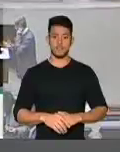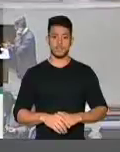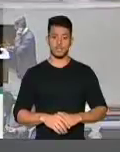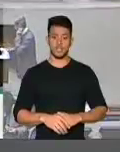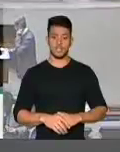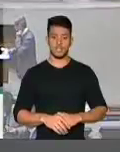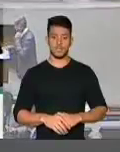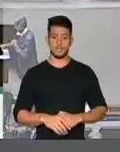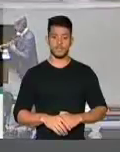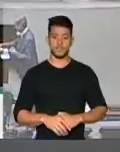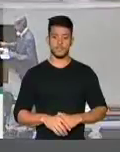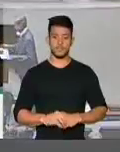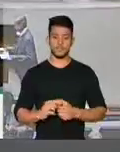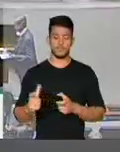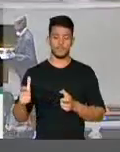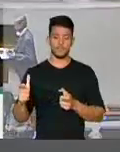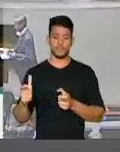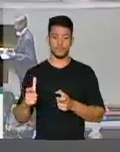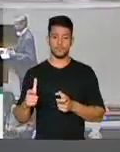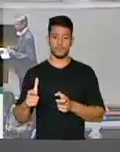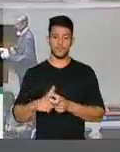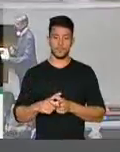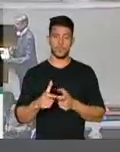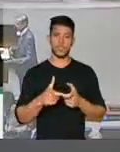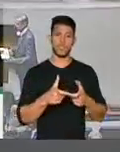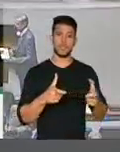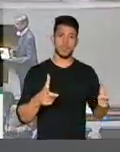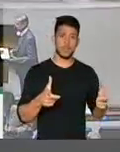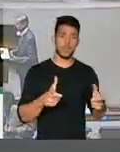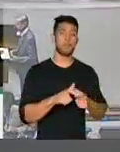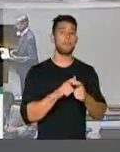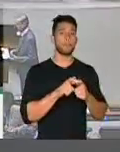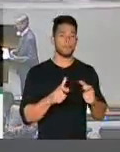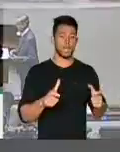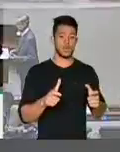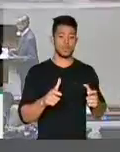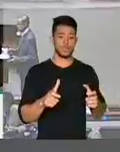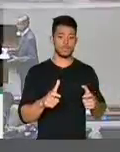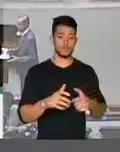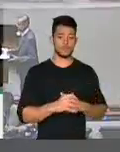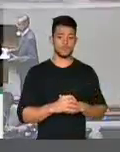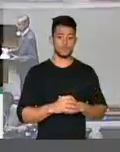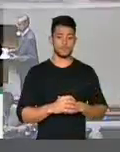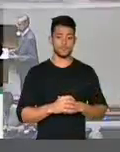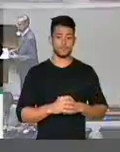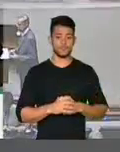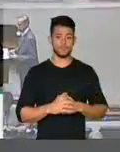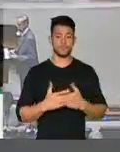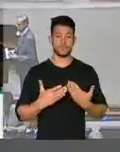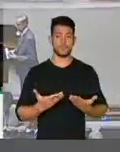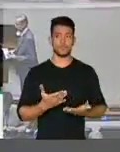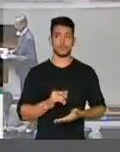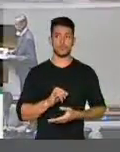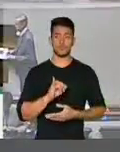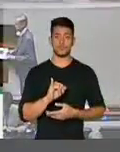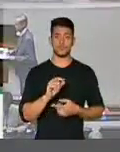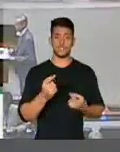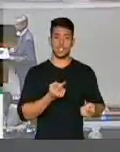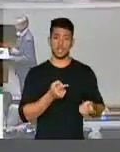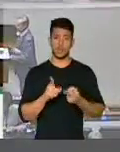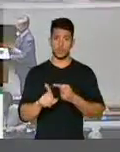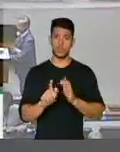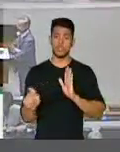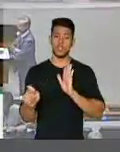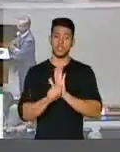Cadê? Rede, minoria, maioria. Presidente, presidente, quem combate o tráfico